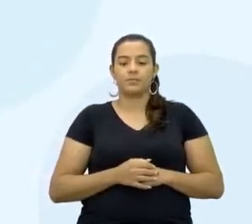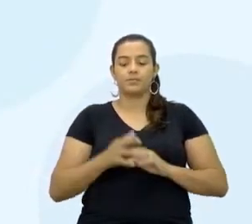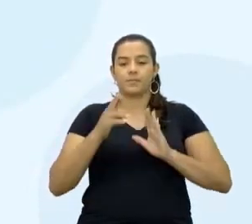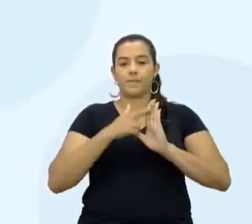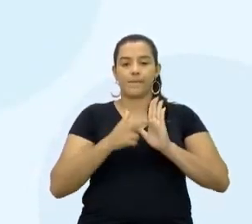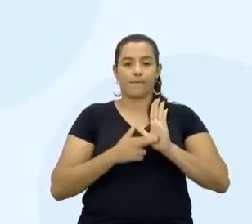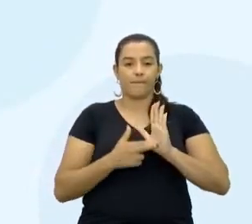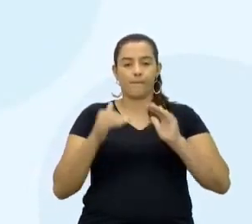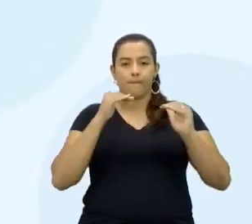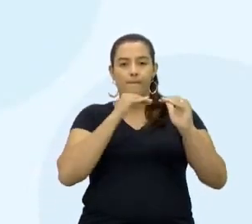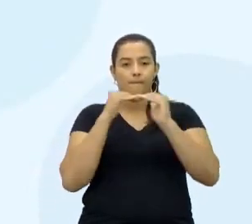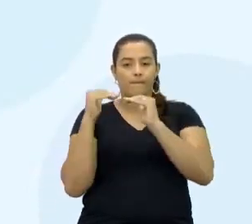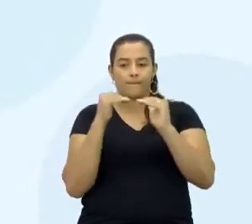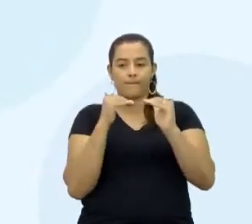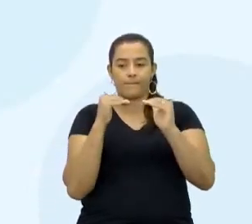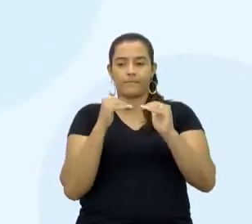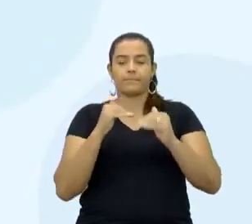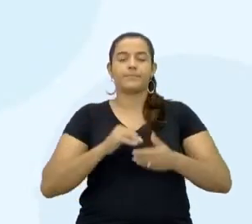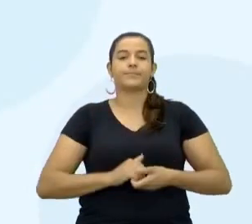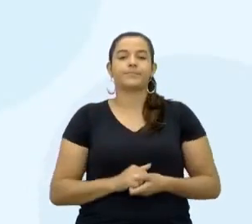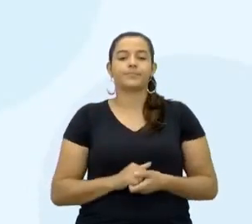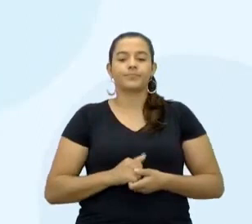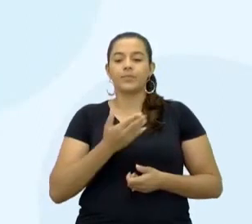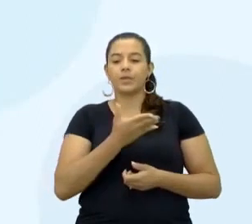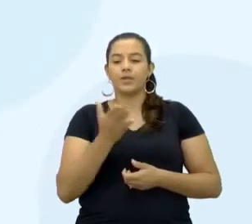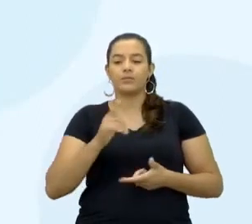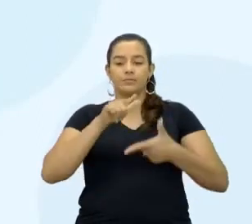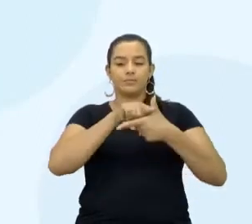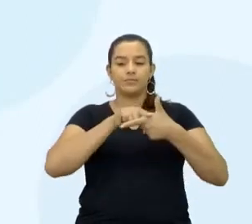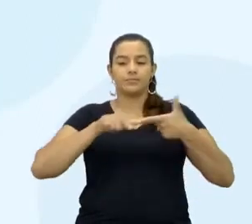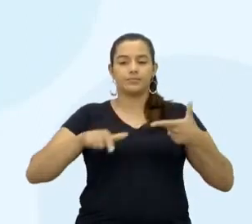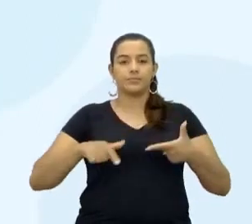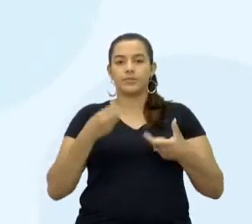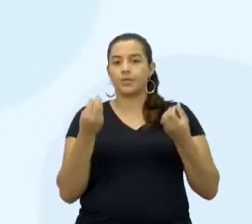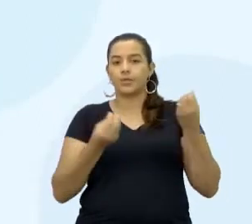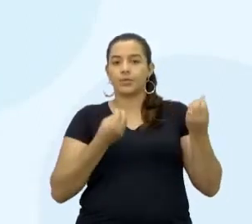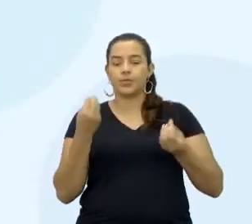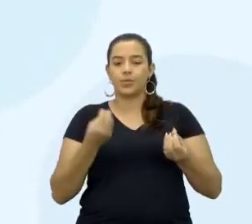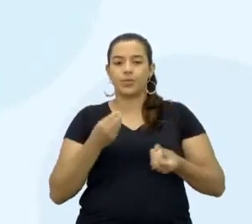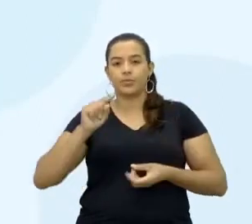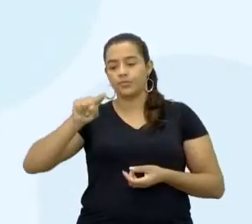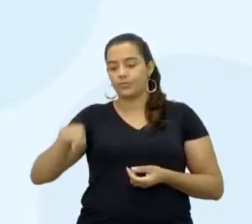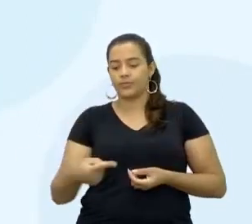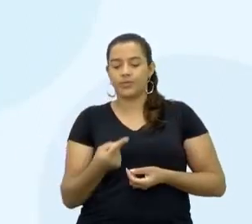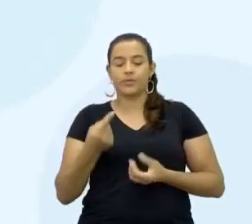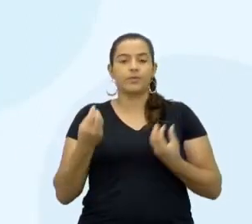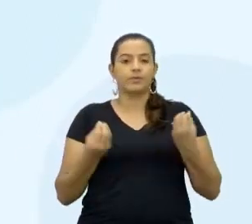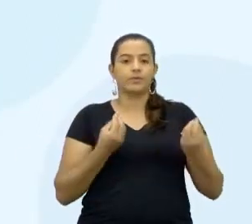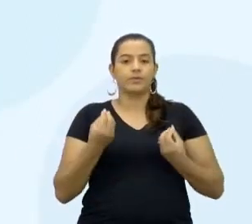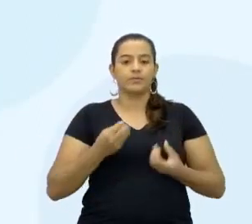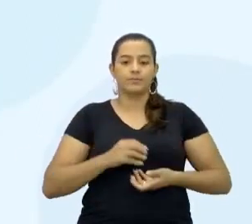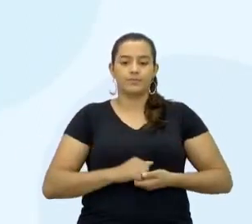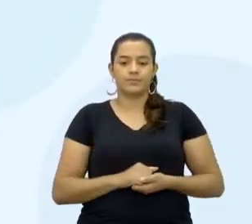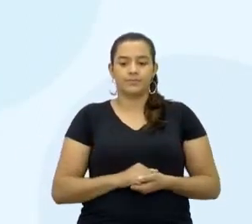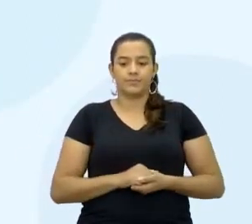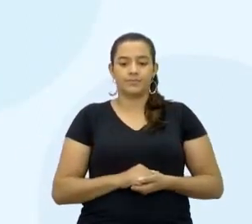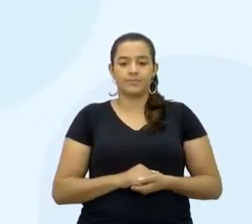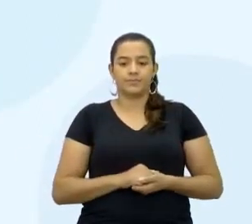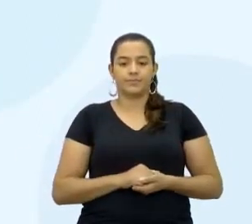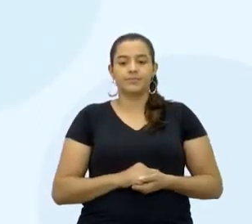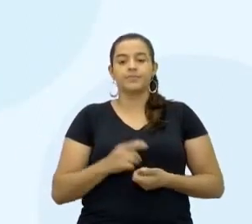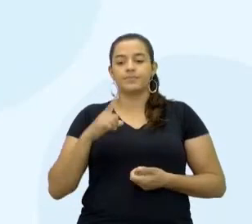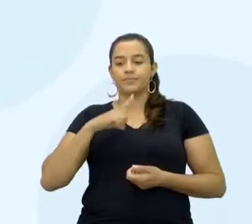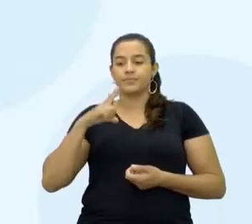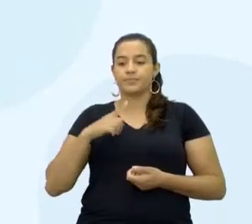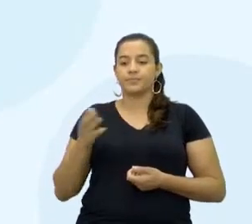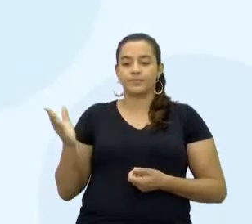a proporção, tá certo? E aí fazendo essa divisão, ó, como que a gente divide número com vírgula? Presta atenção, ó. Aqui tem uma